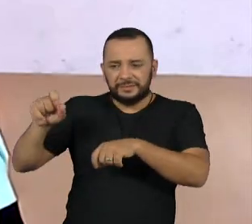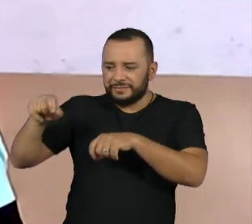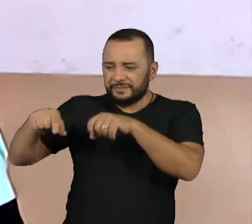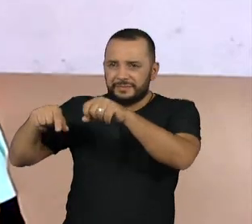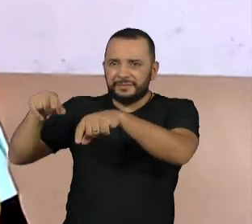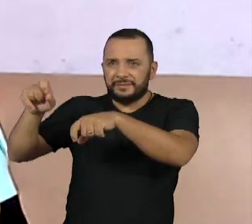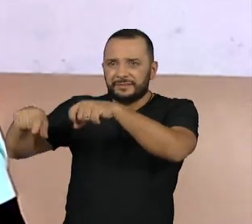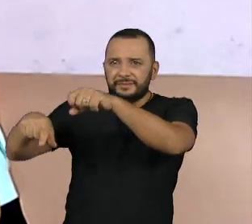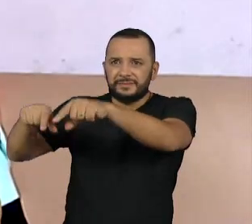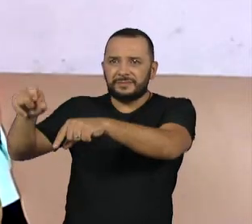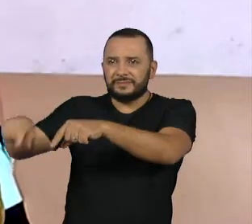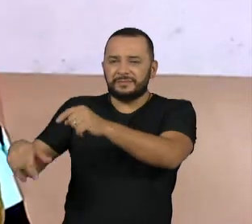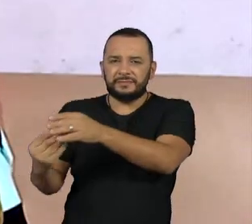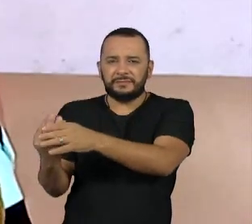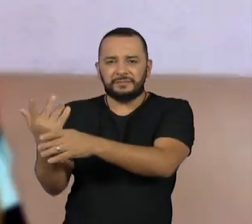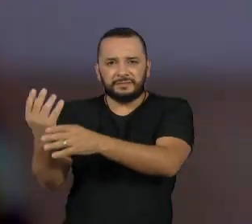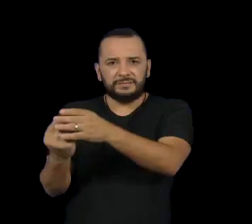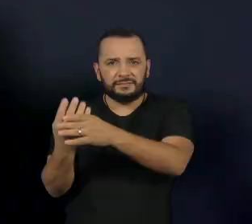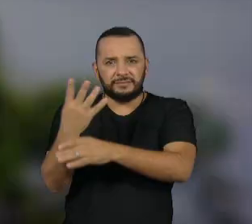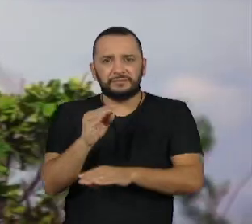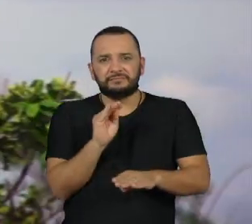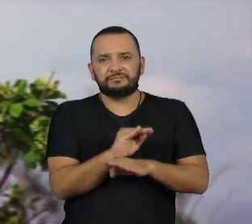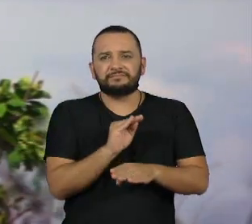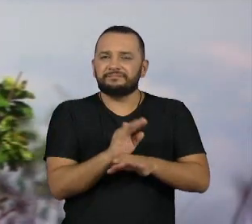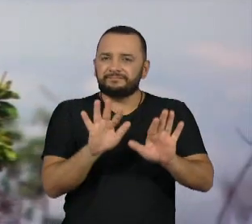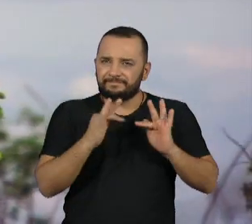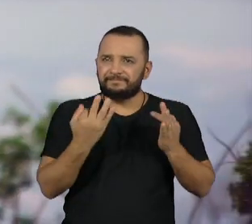plantar e assim sustentar a sua família.